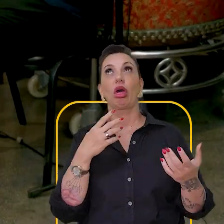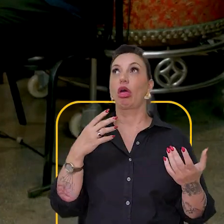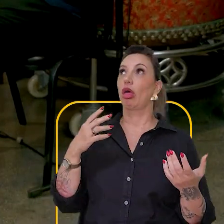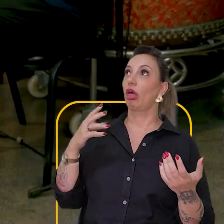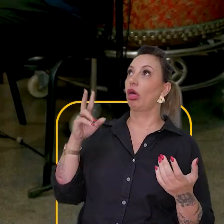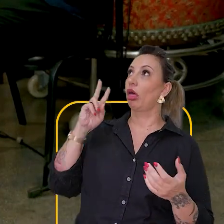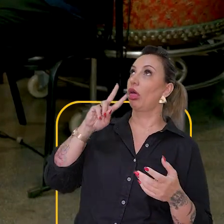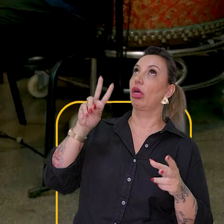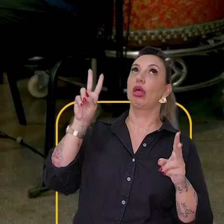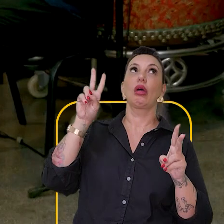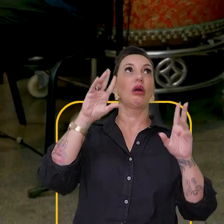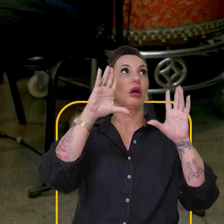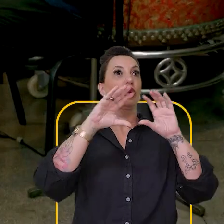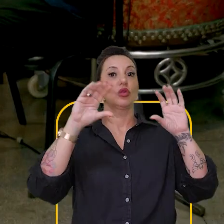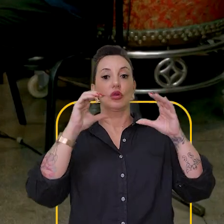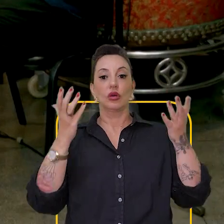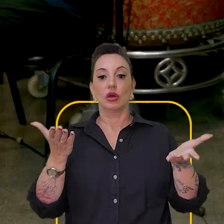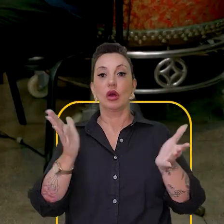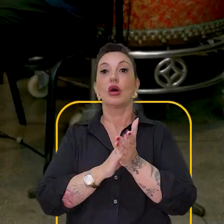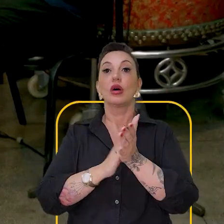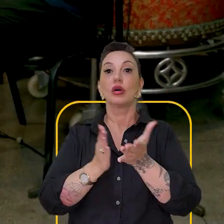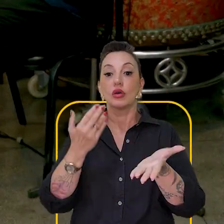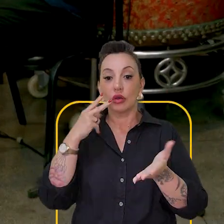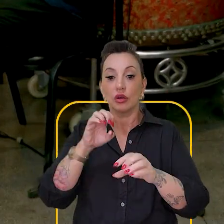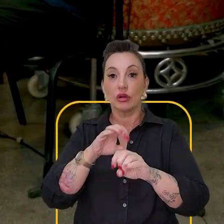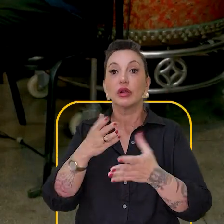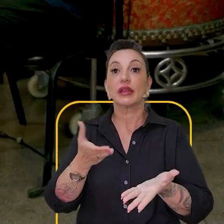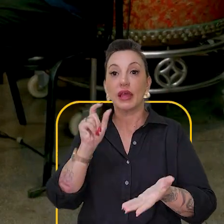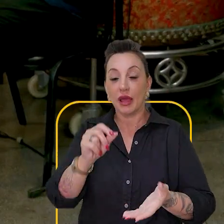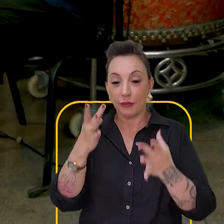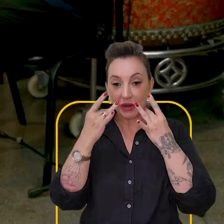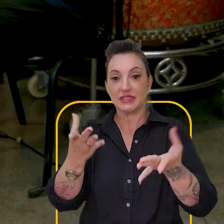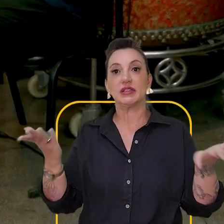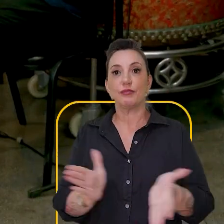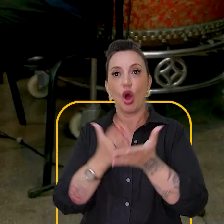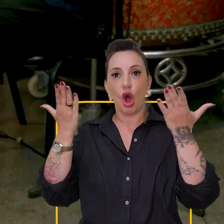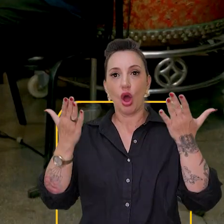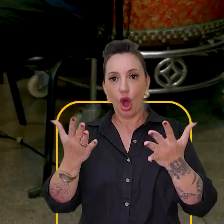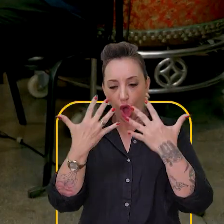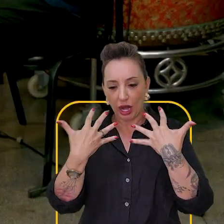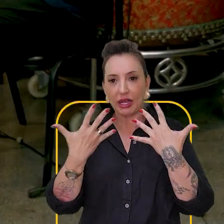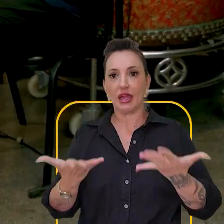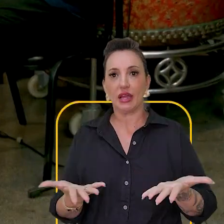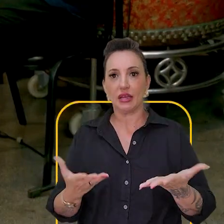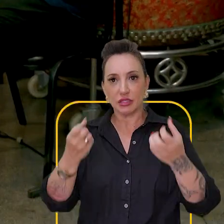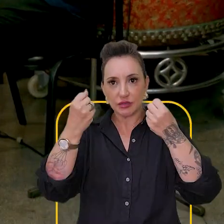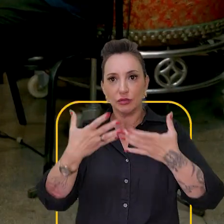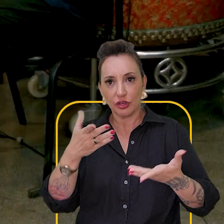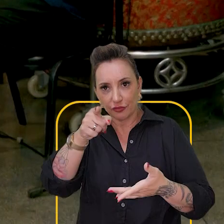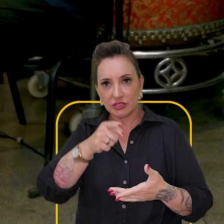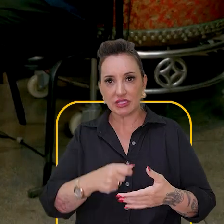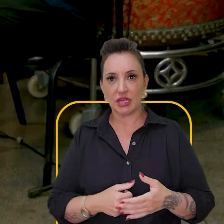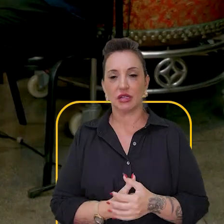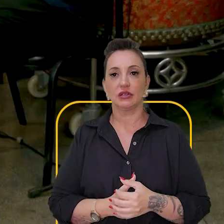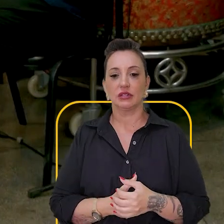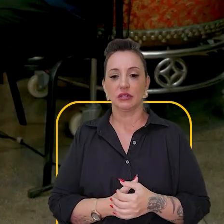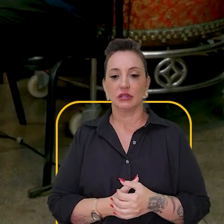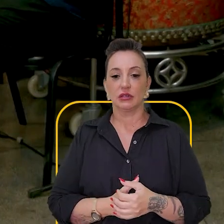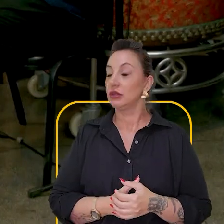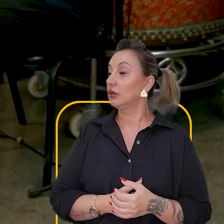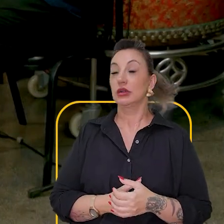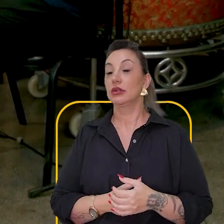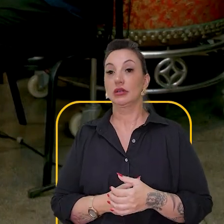lá olhando pra nuvem eu falo rapaz tô dando aula para quem presta atenção Pô olha aqui para mim tô explicando para você